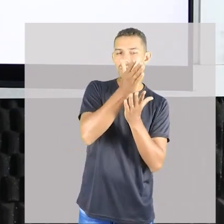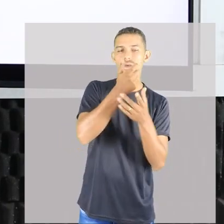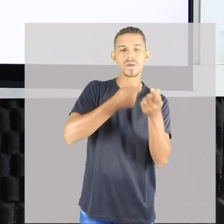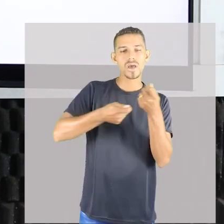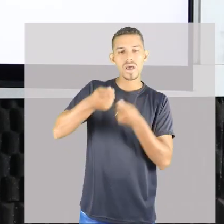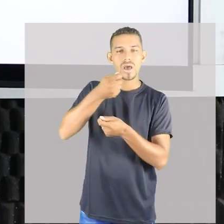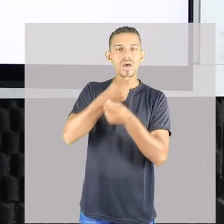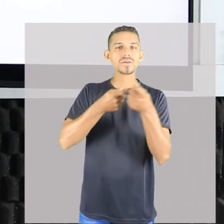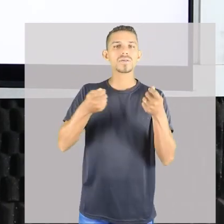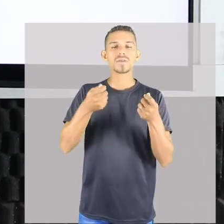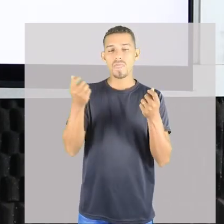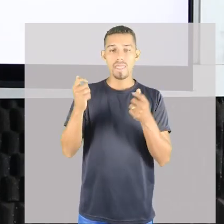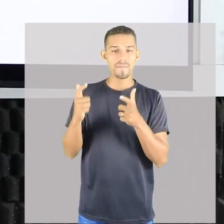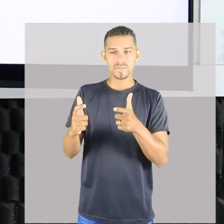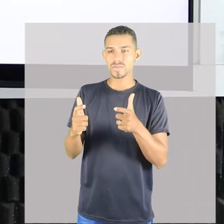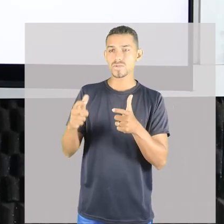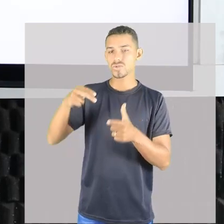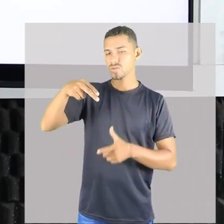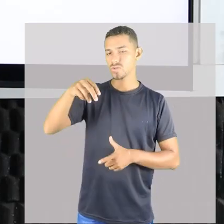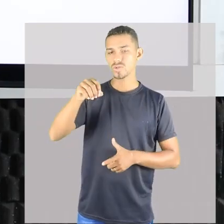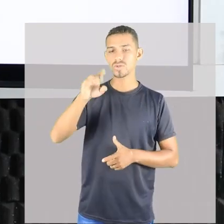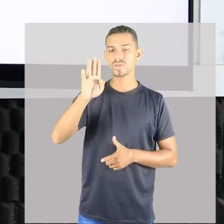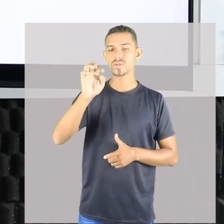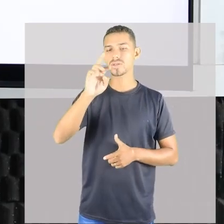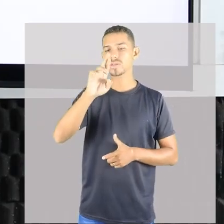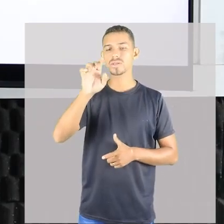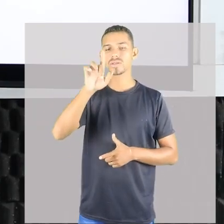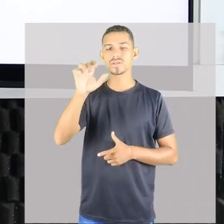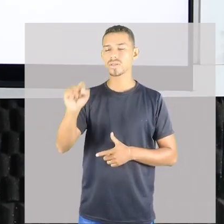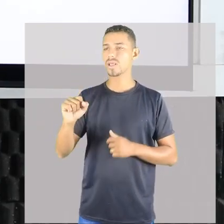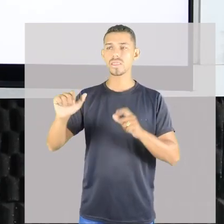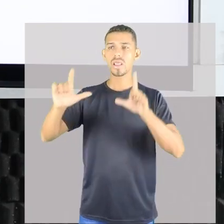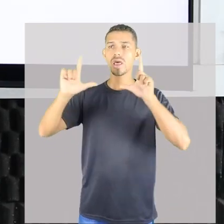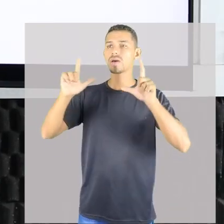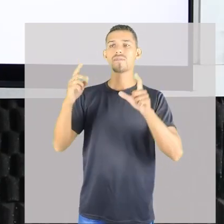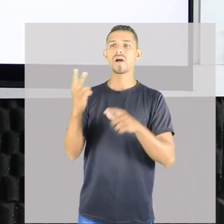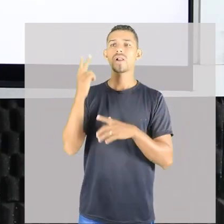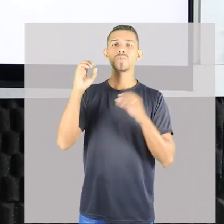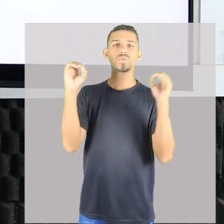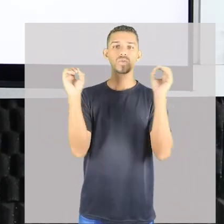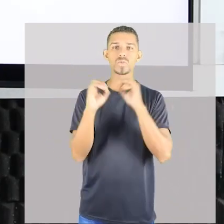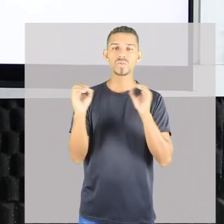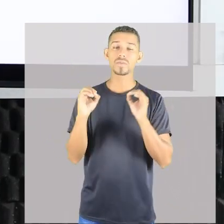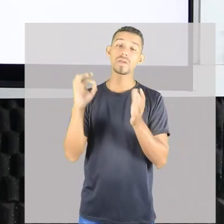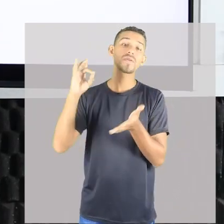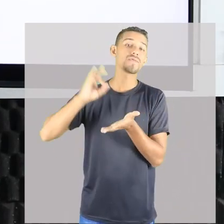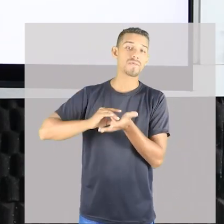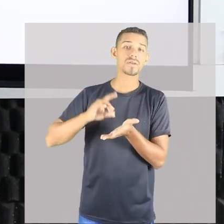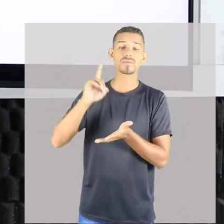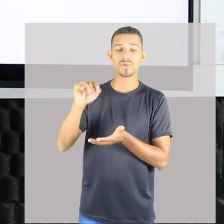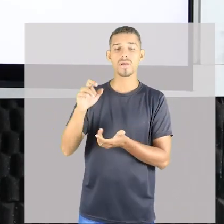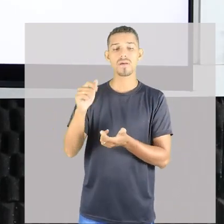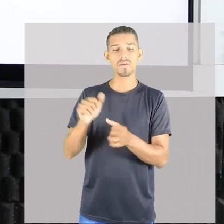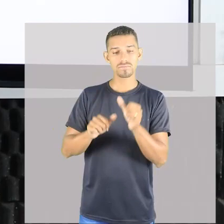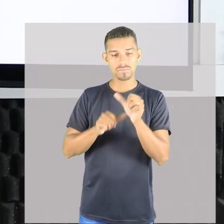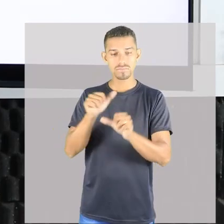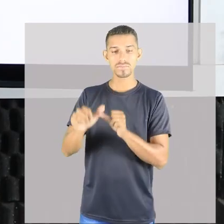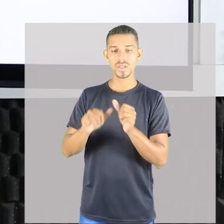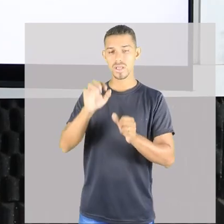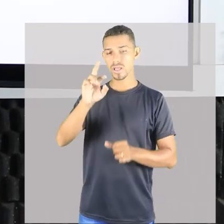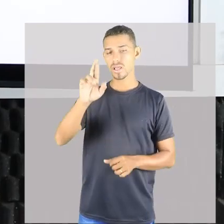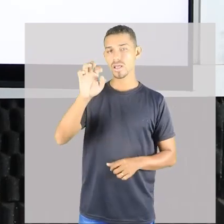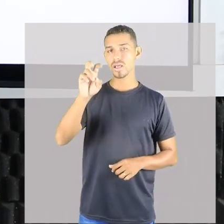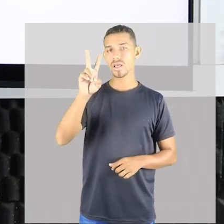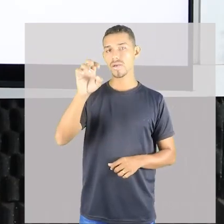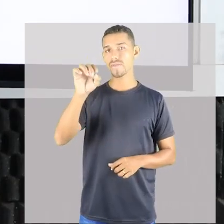né, e principalmente das terras dos nobres, e aí o título de nobre já não tem mais valor algum, porque de fato é revogado. Então aí nós